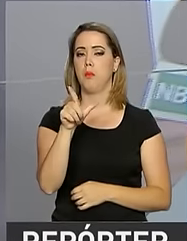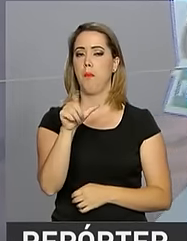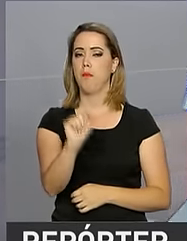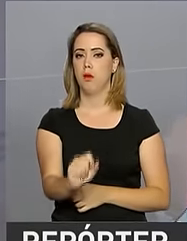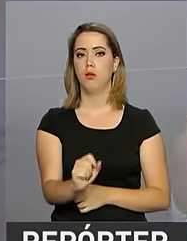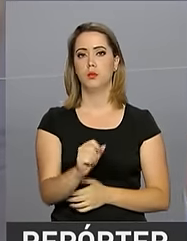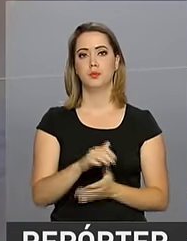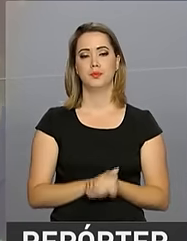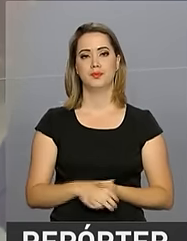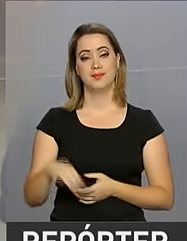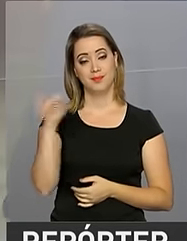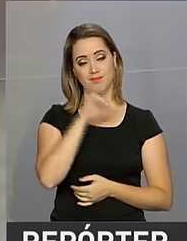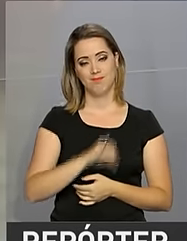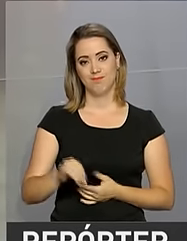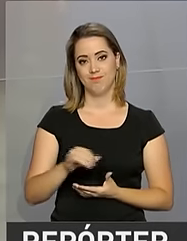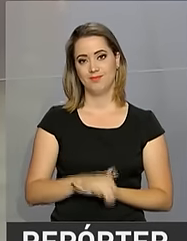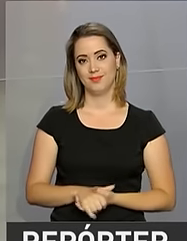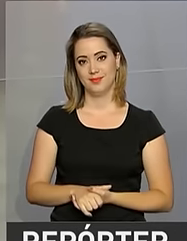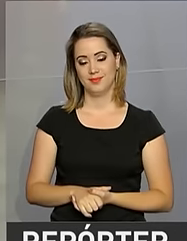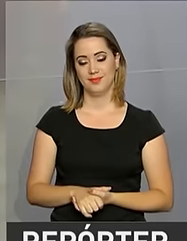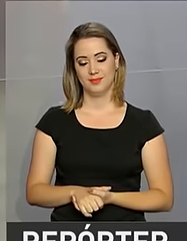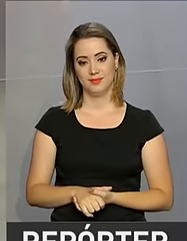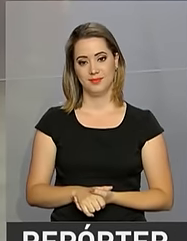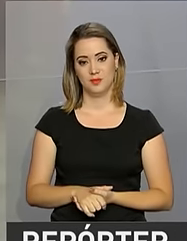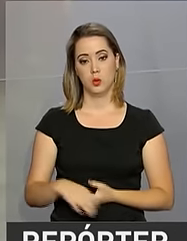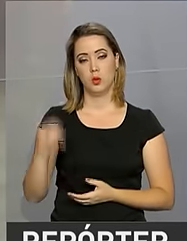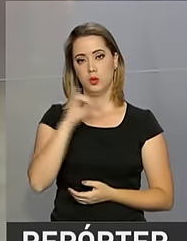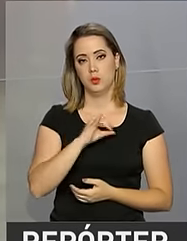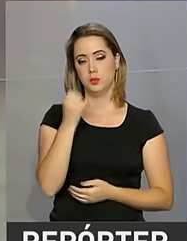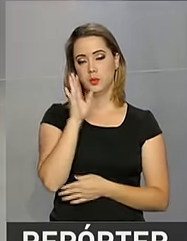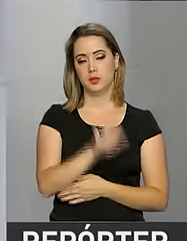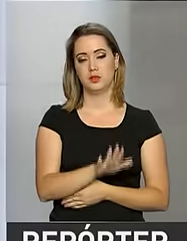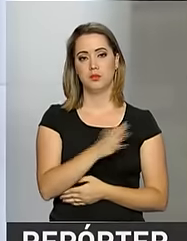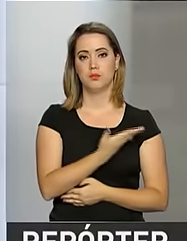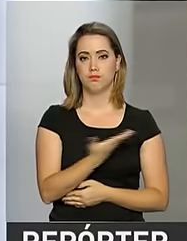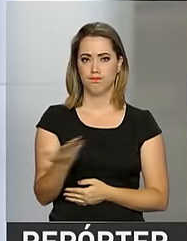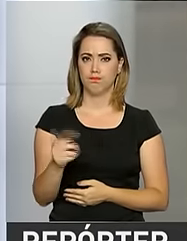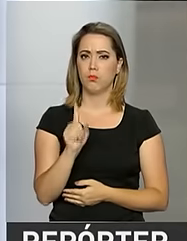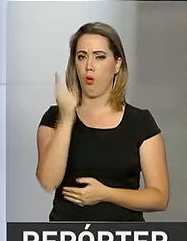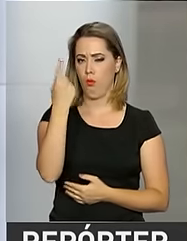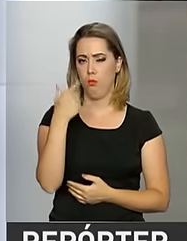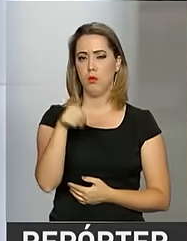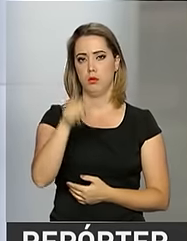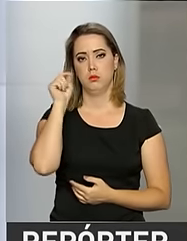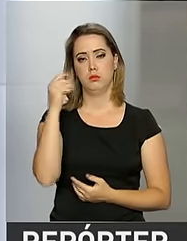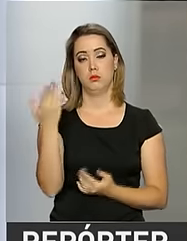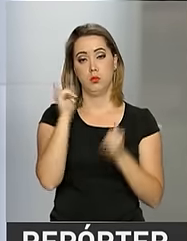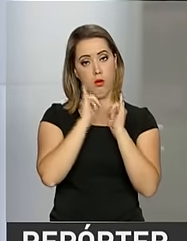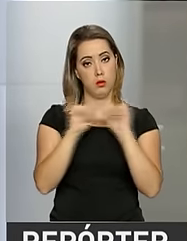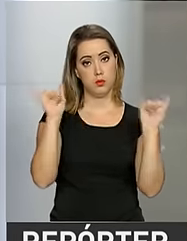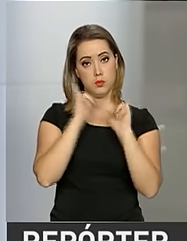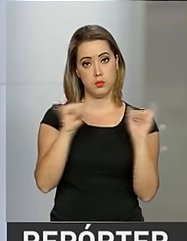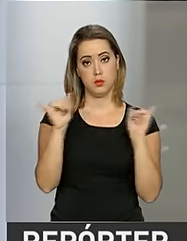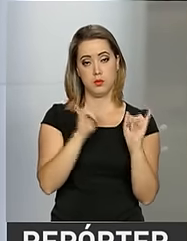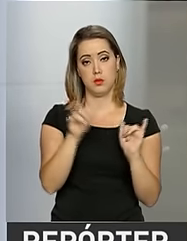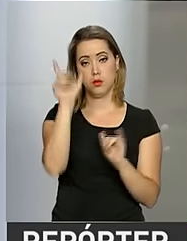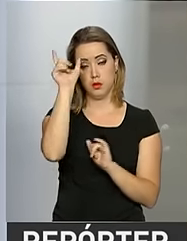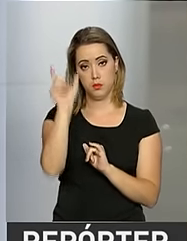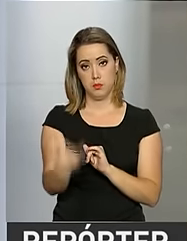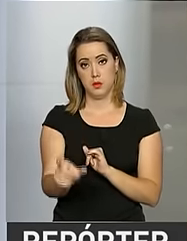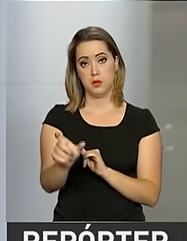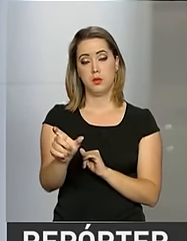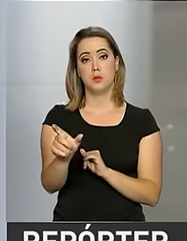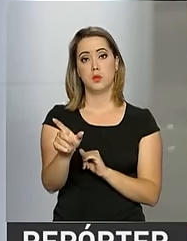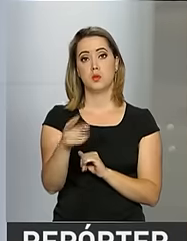Paulo Lasálvia. Olá, Paulo. Olá, Roberto. Boa tarde. Esta foi uma das decisões anunciadas pelo porta-voz da